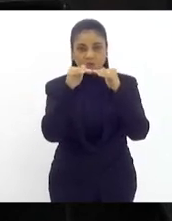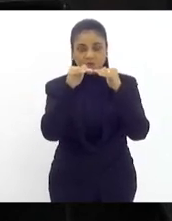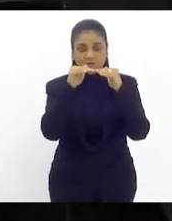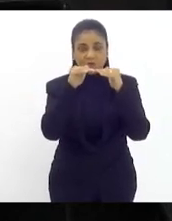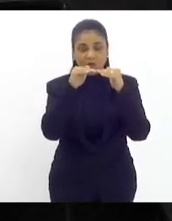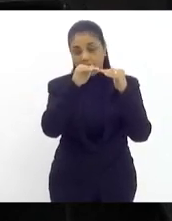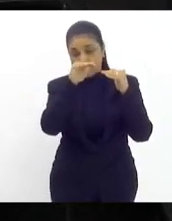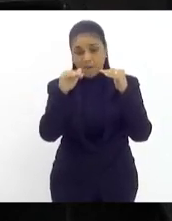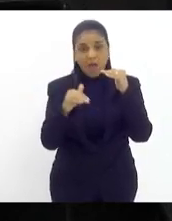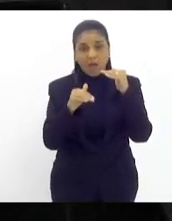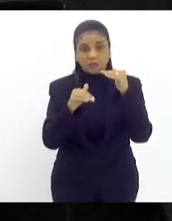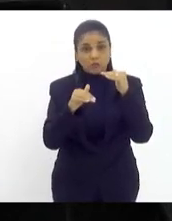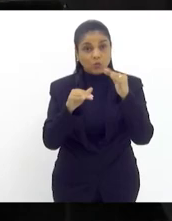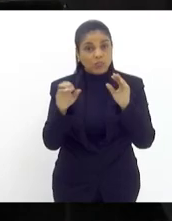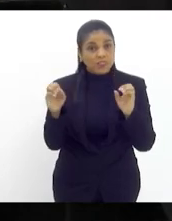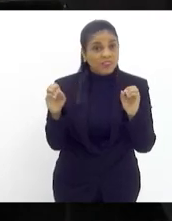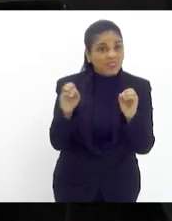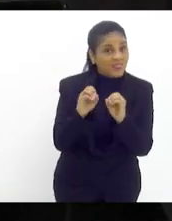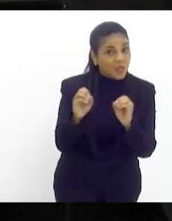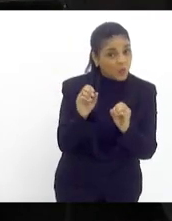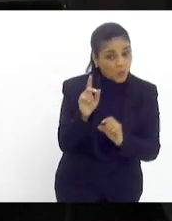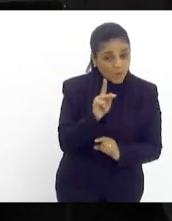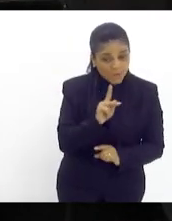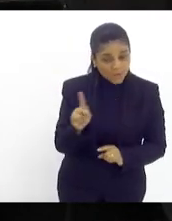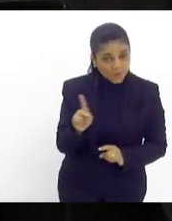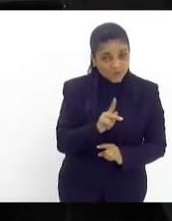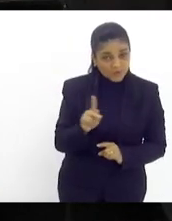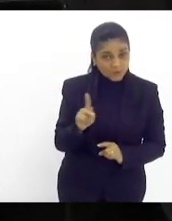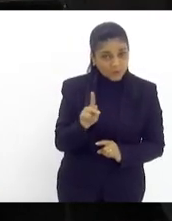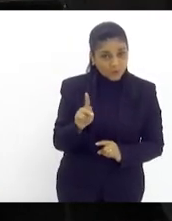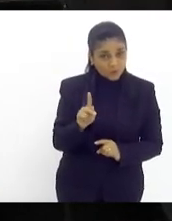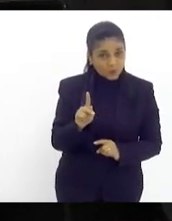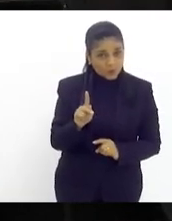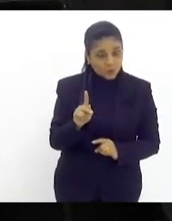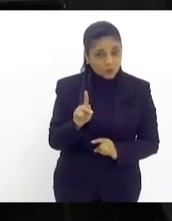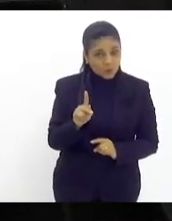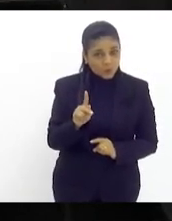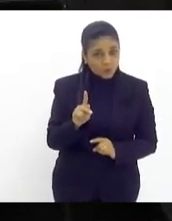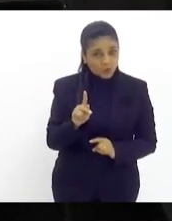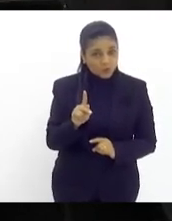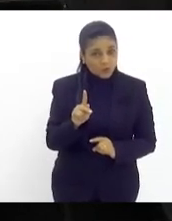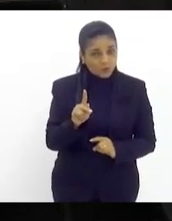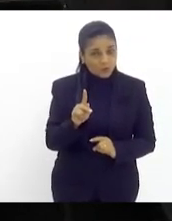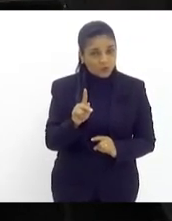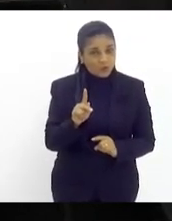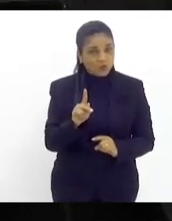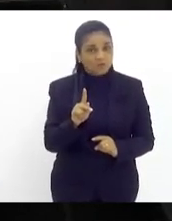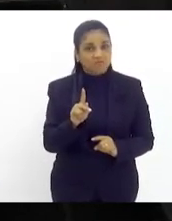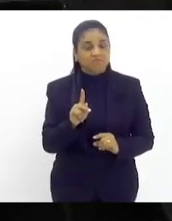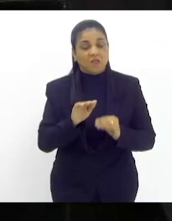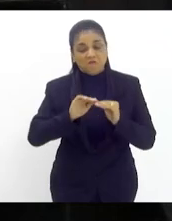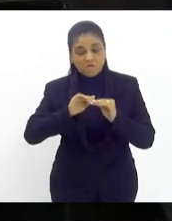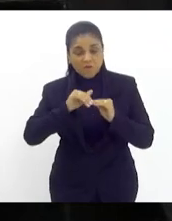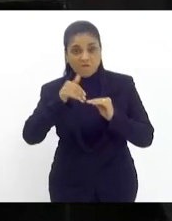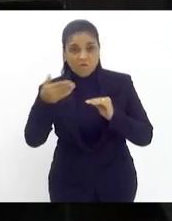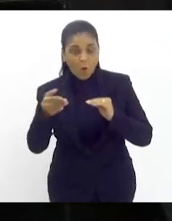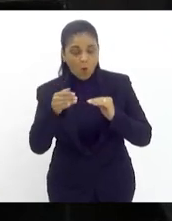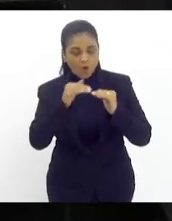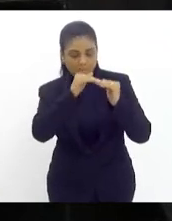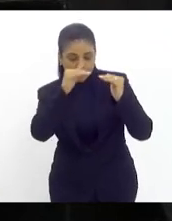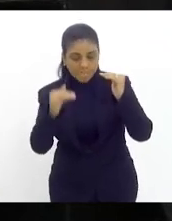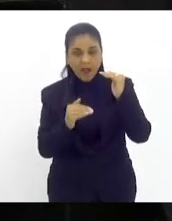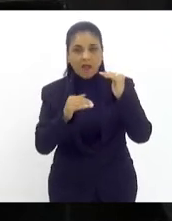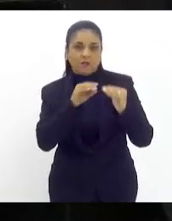professor do Estado do Rio de Janeiro ficará fora do piso nacional isso